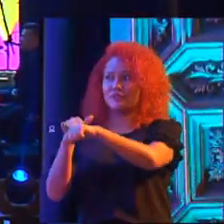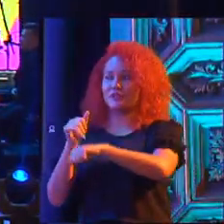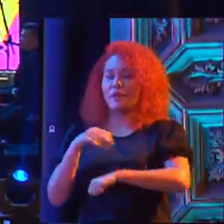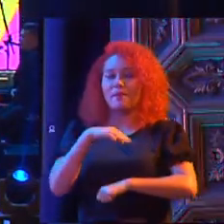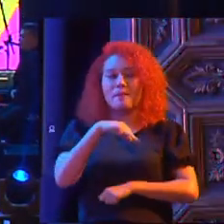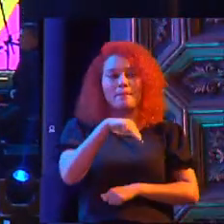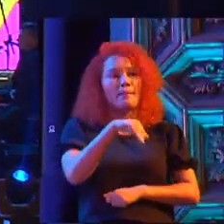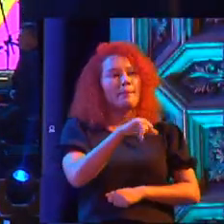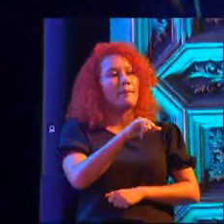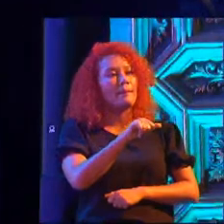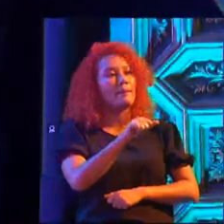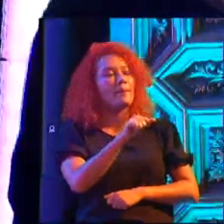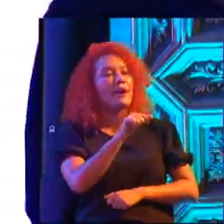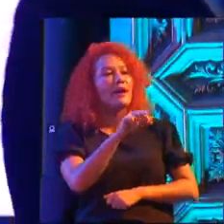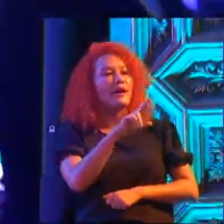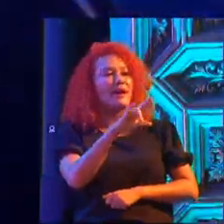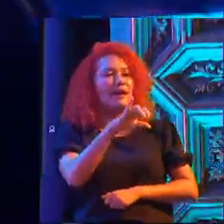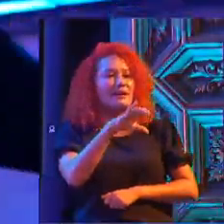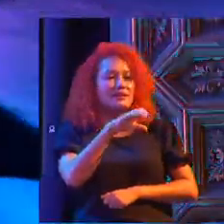Macedo.